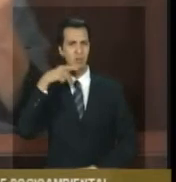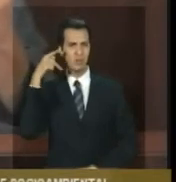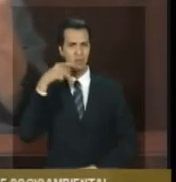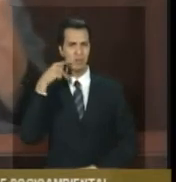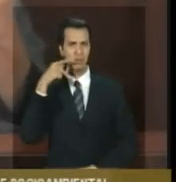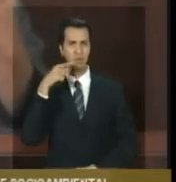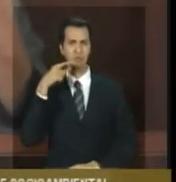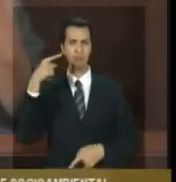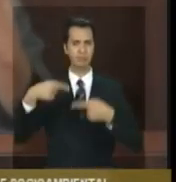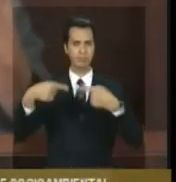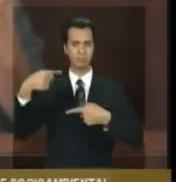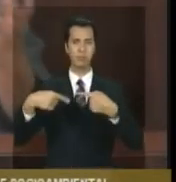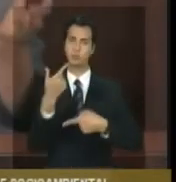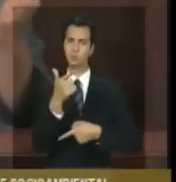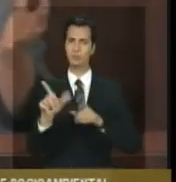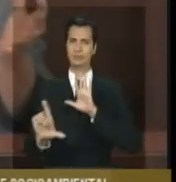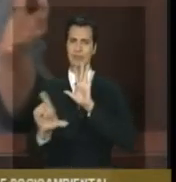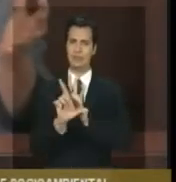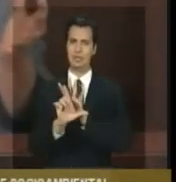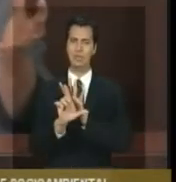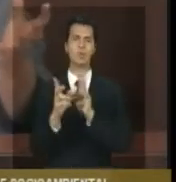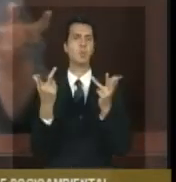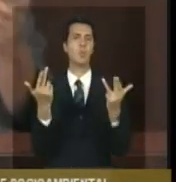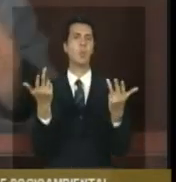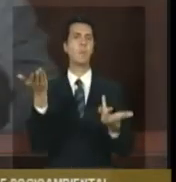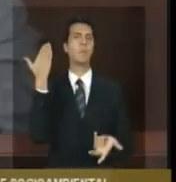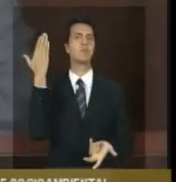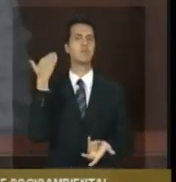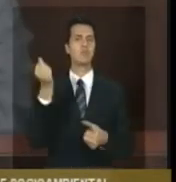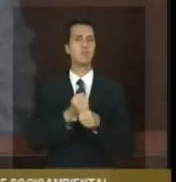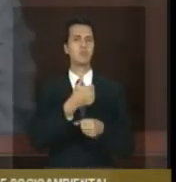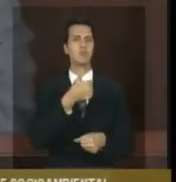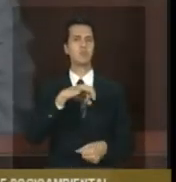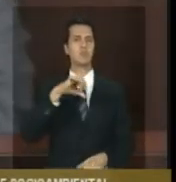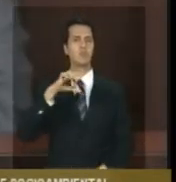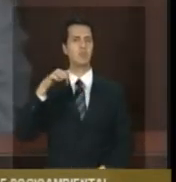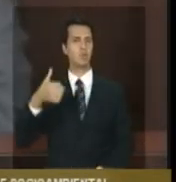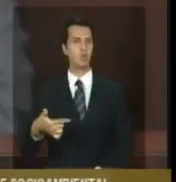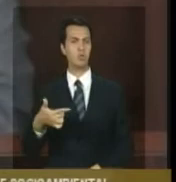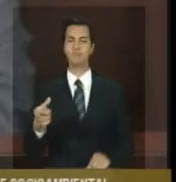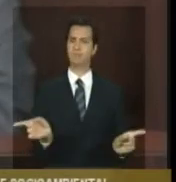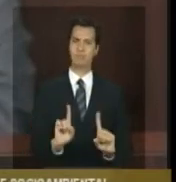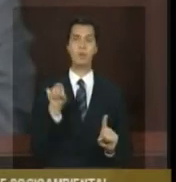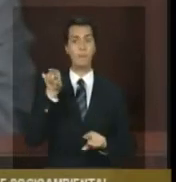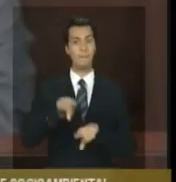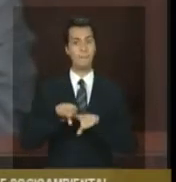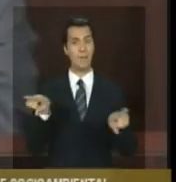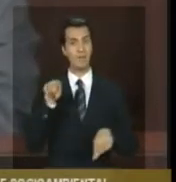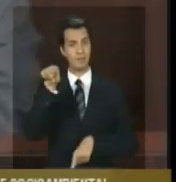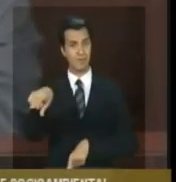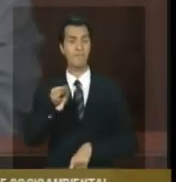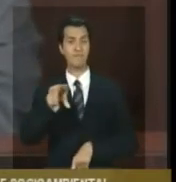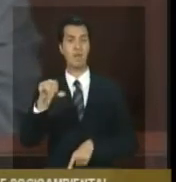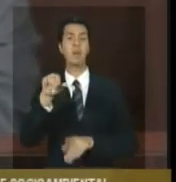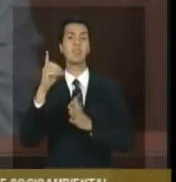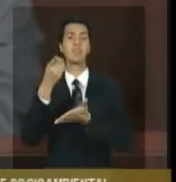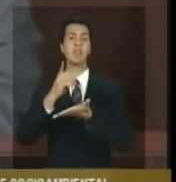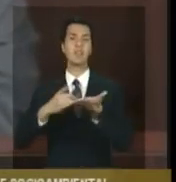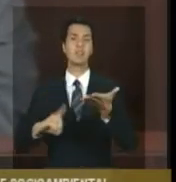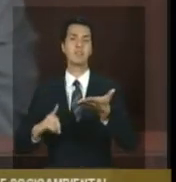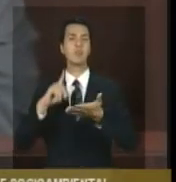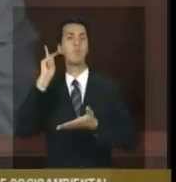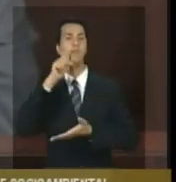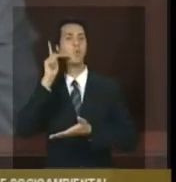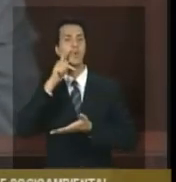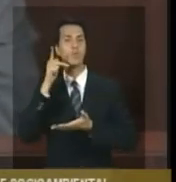um aspecto legal vinculante, como foi em 92, mas ela vai gerar uma declaração política que vai movimentar